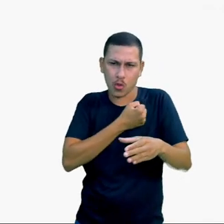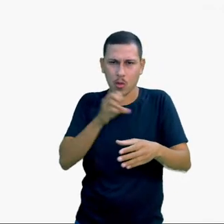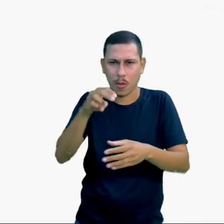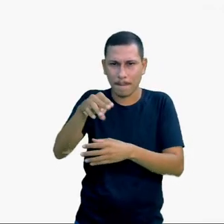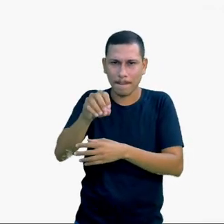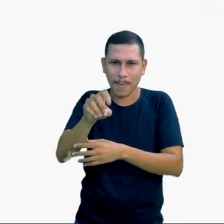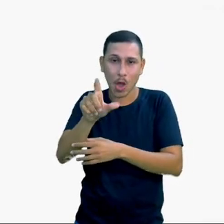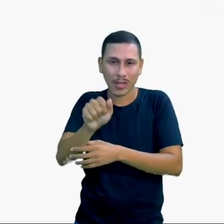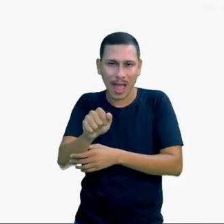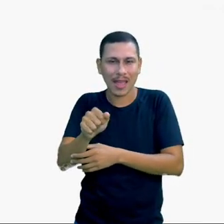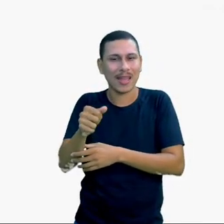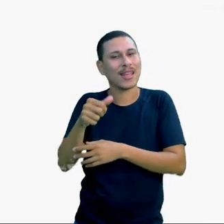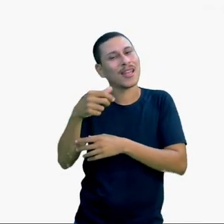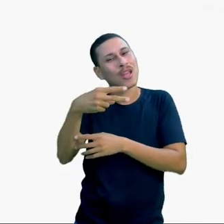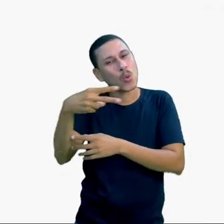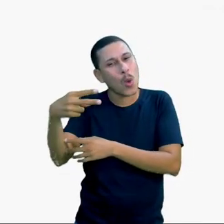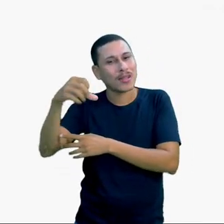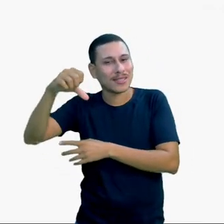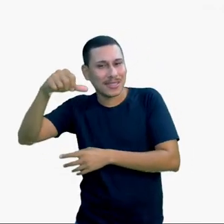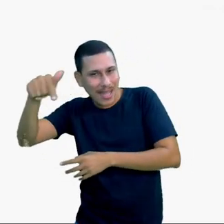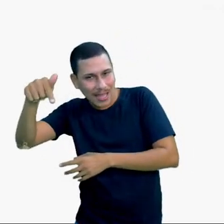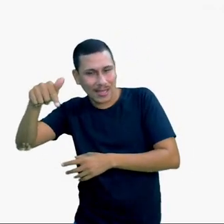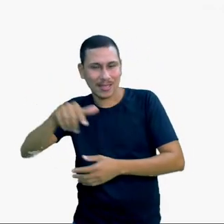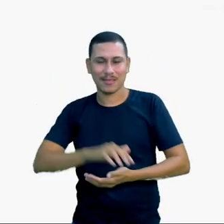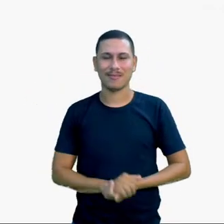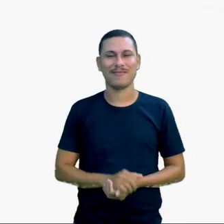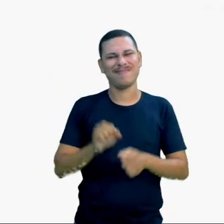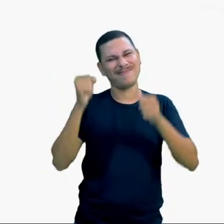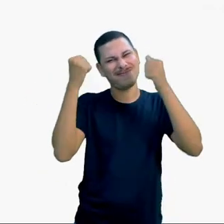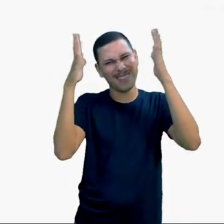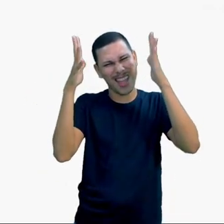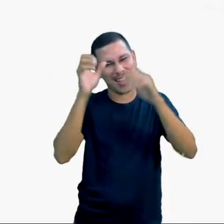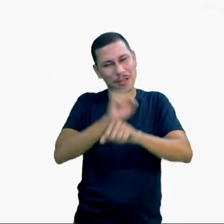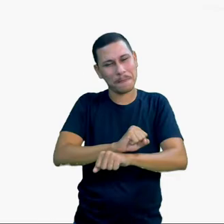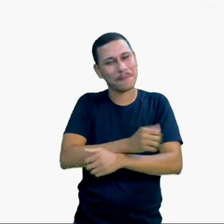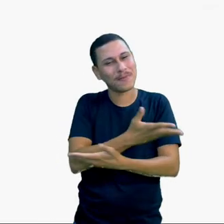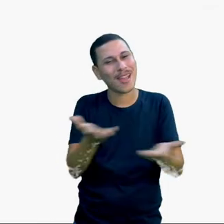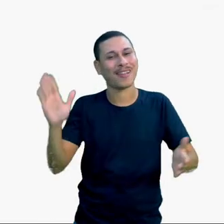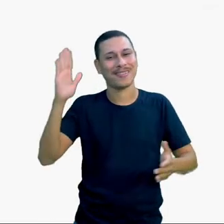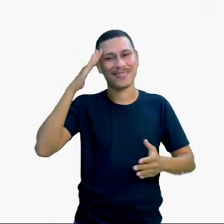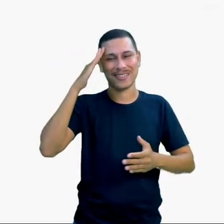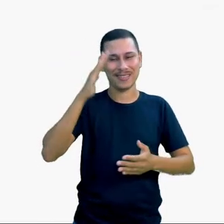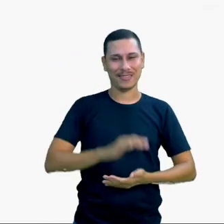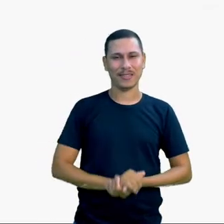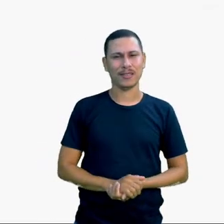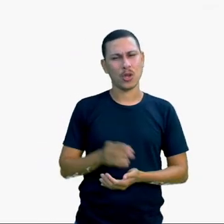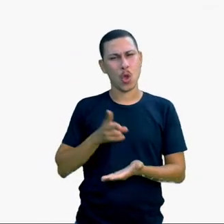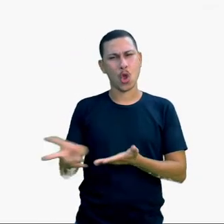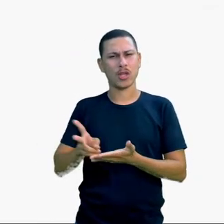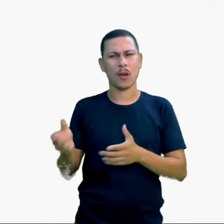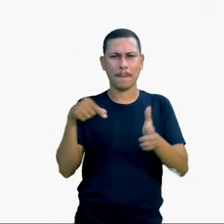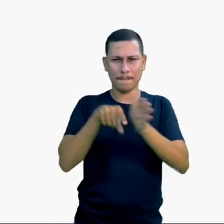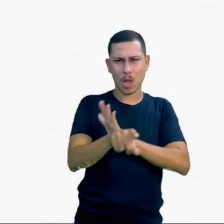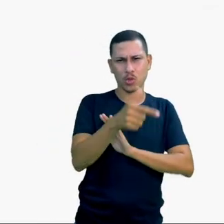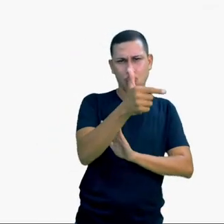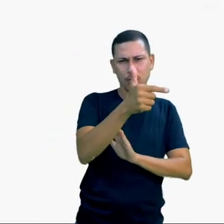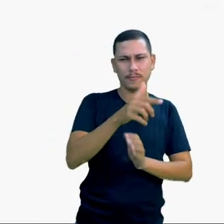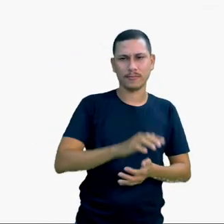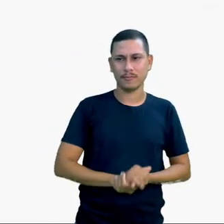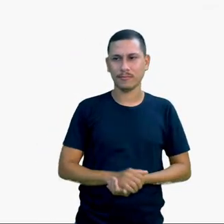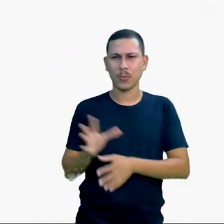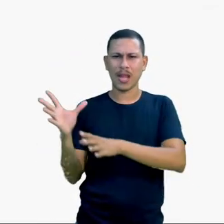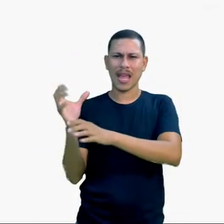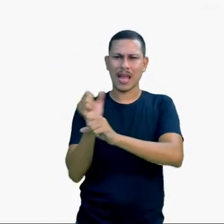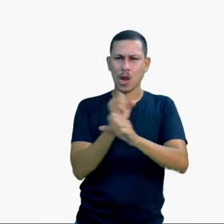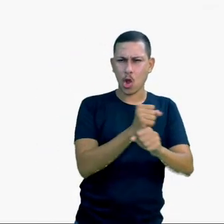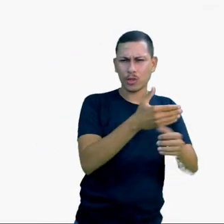a 7. Muito bem. Espero você estar entendendo. Vamos lá. Segunda pergunta. Calcule a